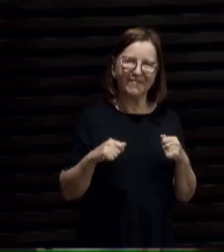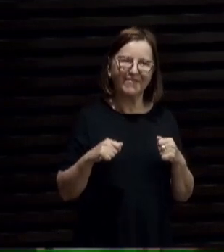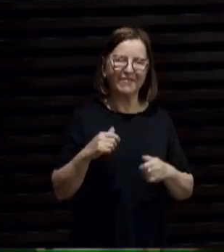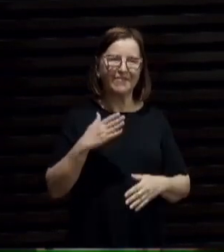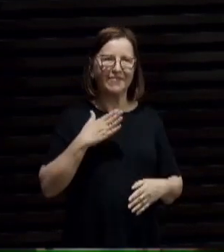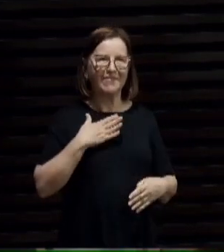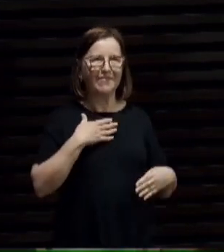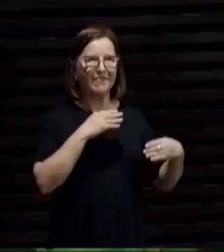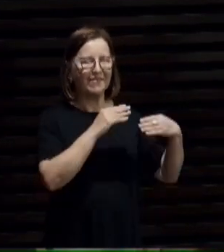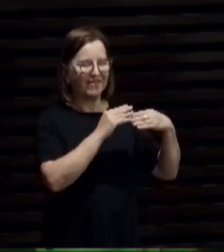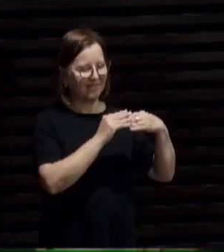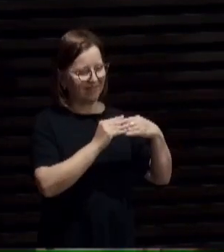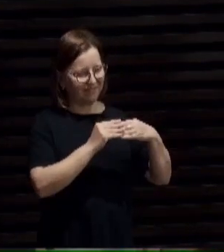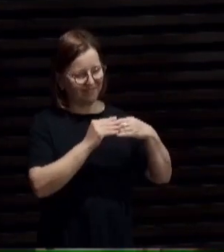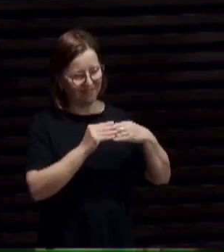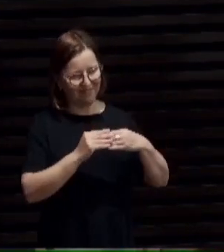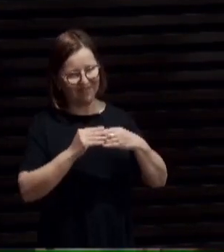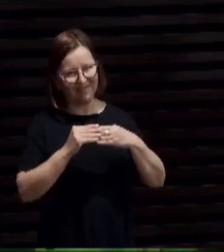mistério, que